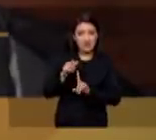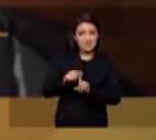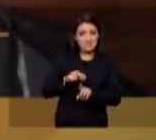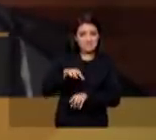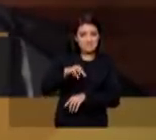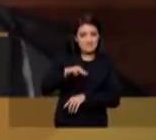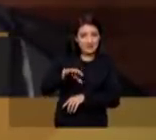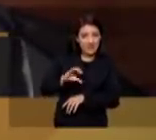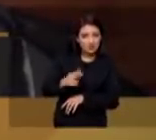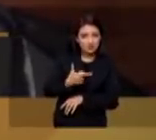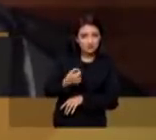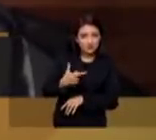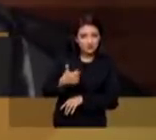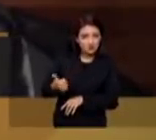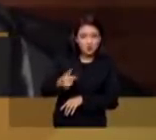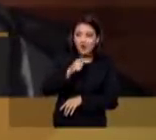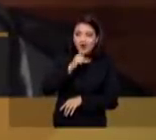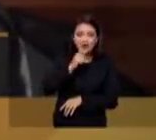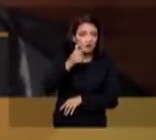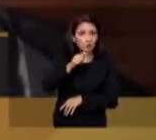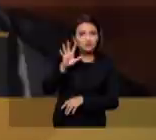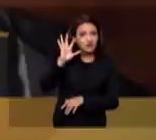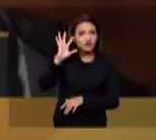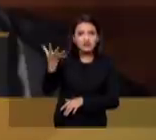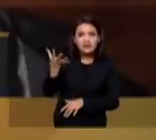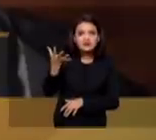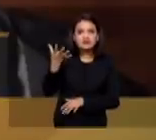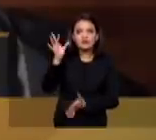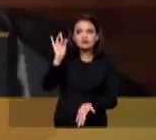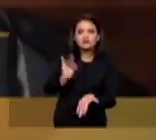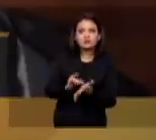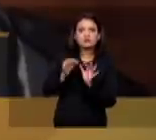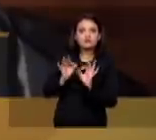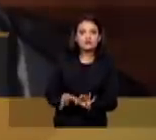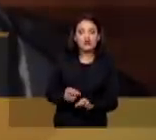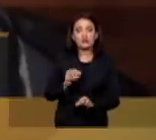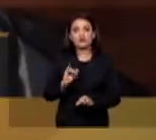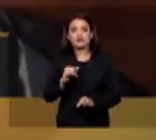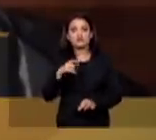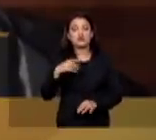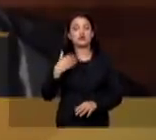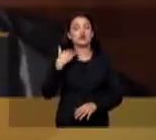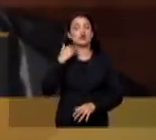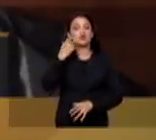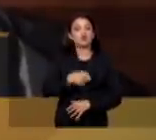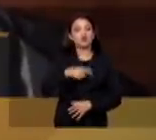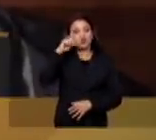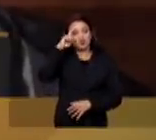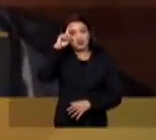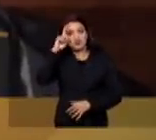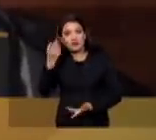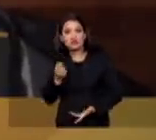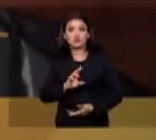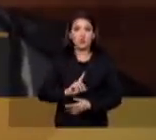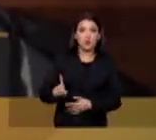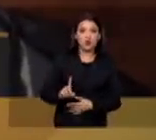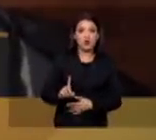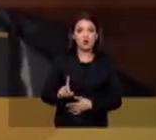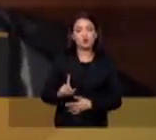pronunciamento jurisdicional de mérito acerca da suspeição alegada nos autos do habeas corpus